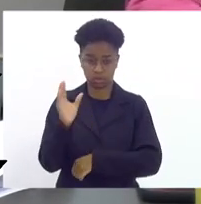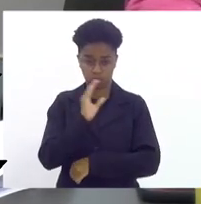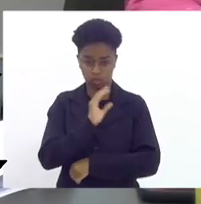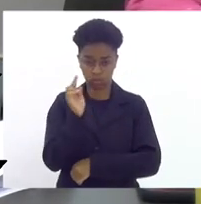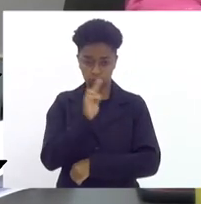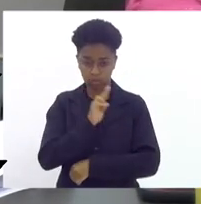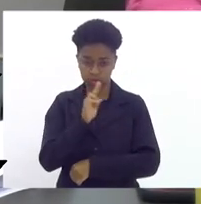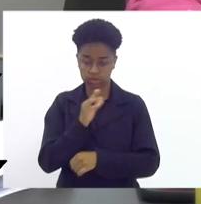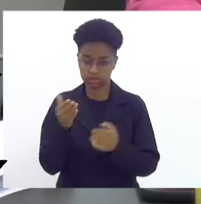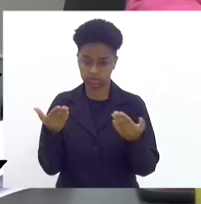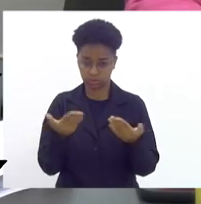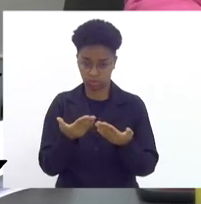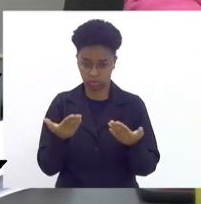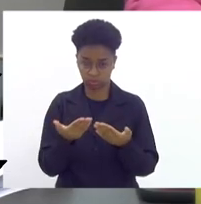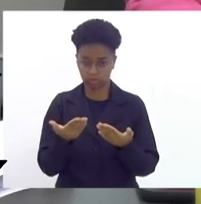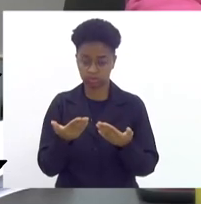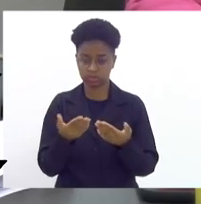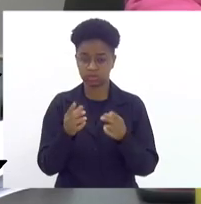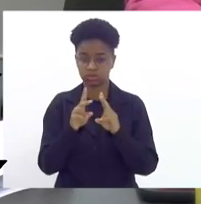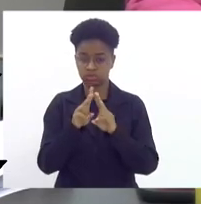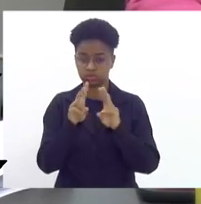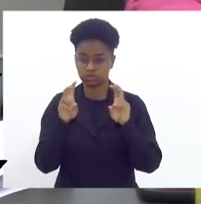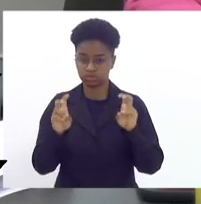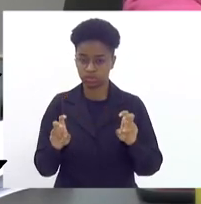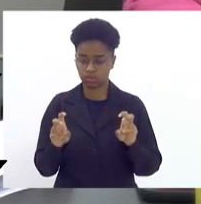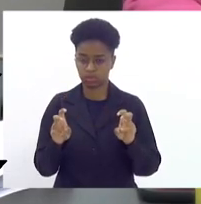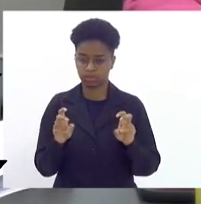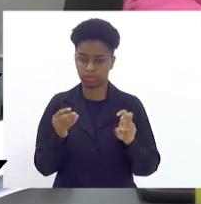hoje sobre